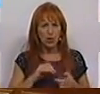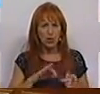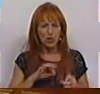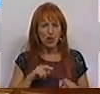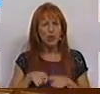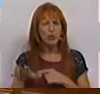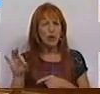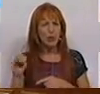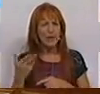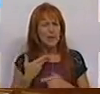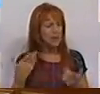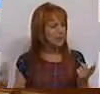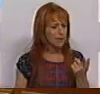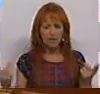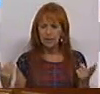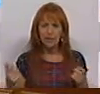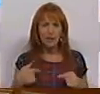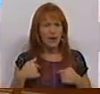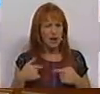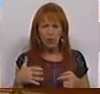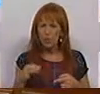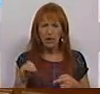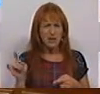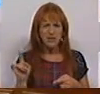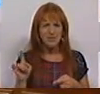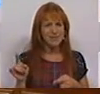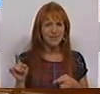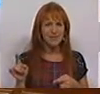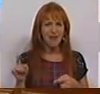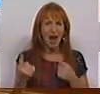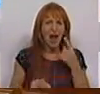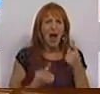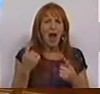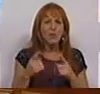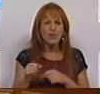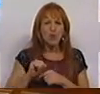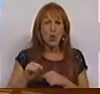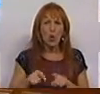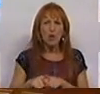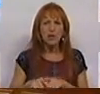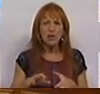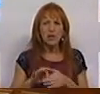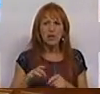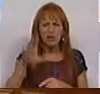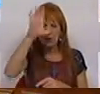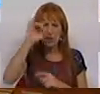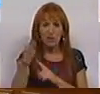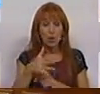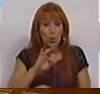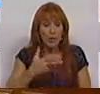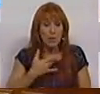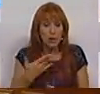PSD que nem eu nem o PS fomos alguma vez contra as permanências consulares. Aliás, o